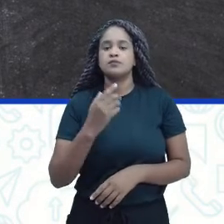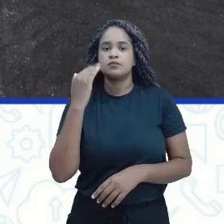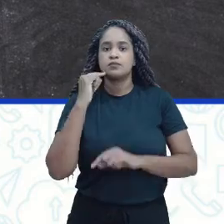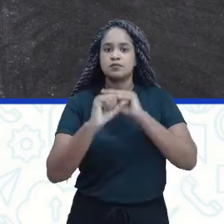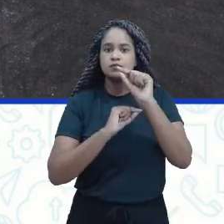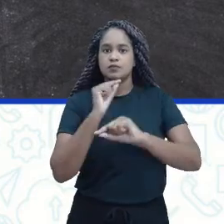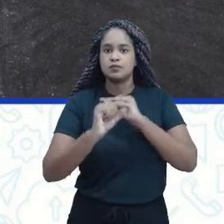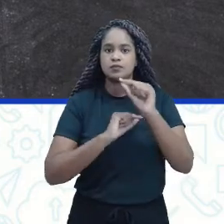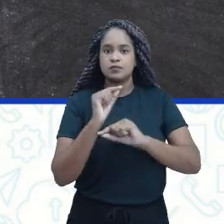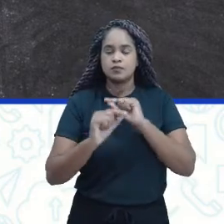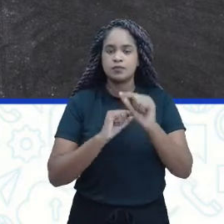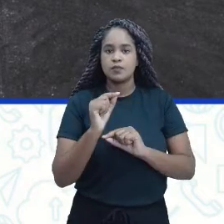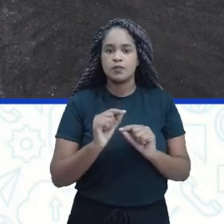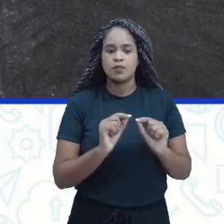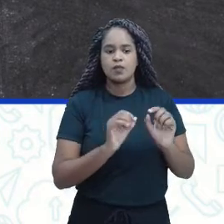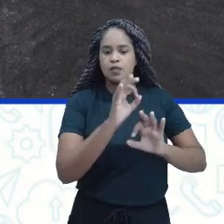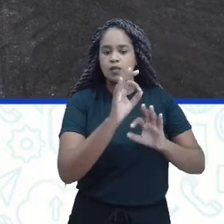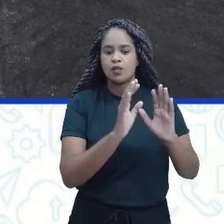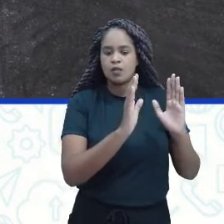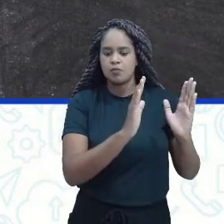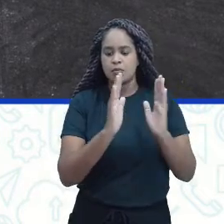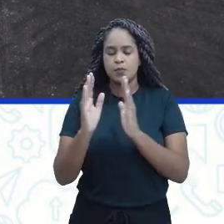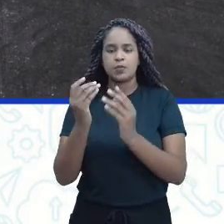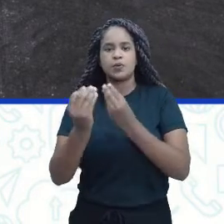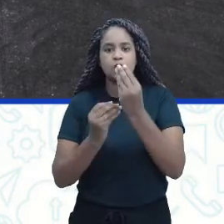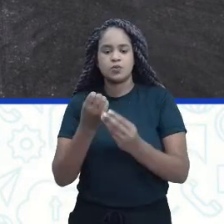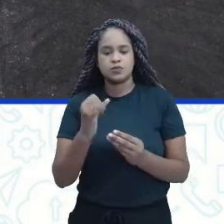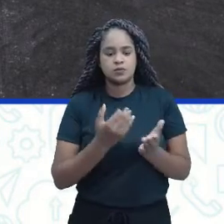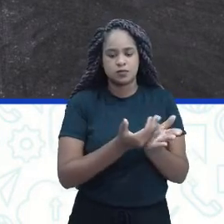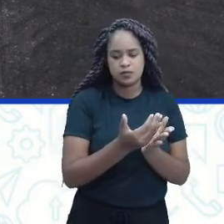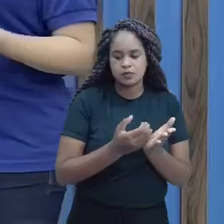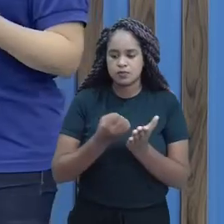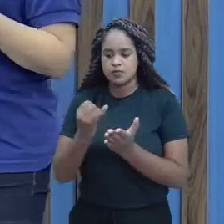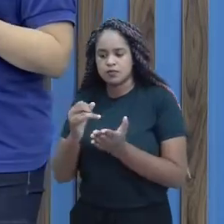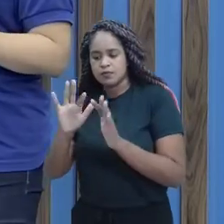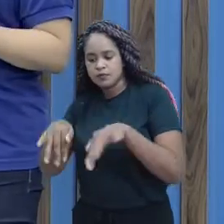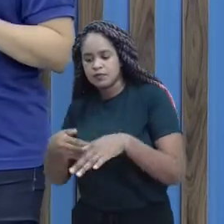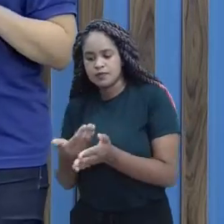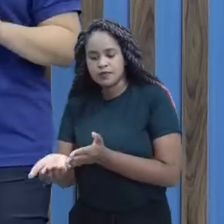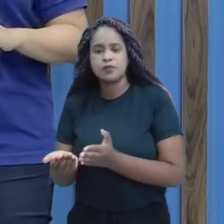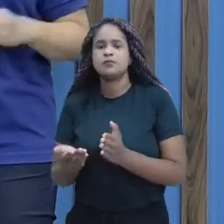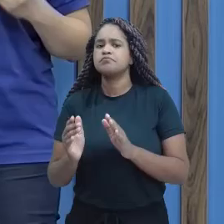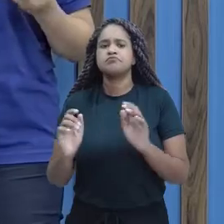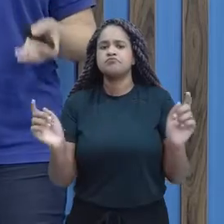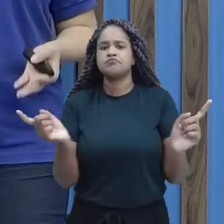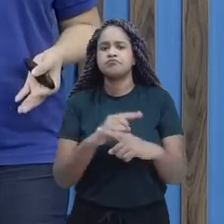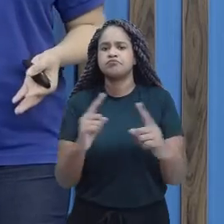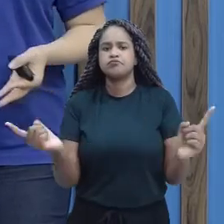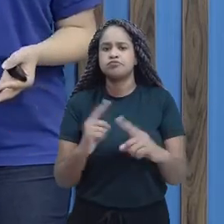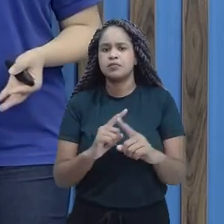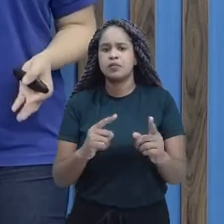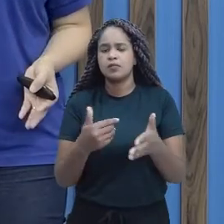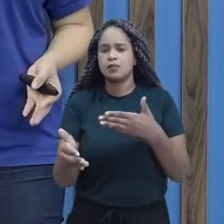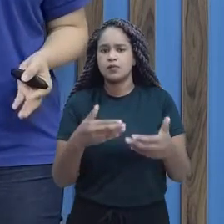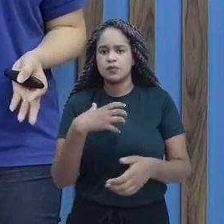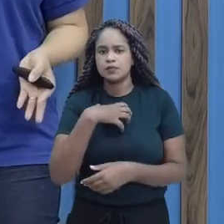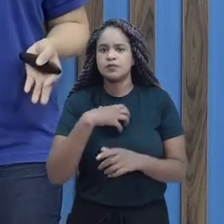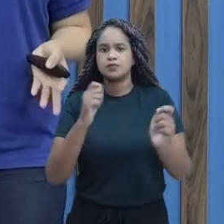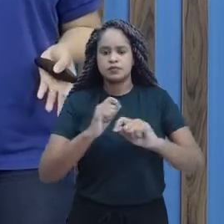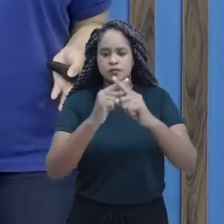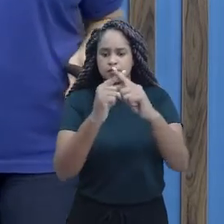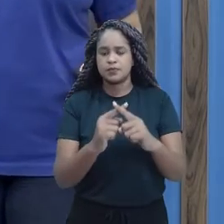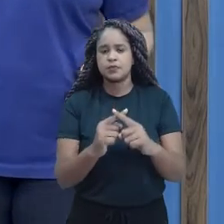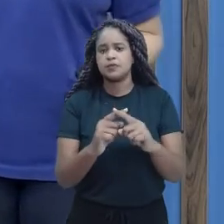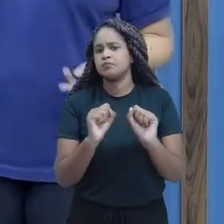dos fatores não altera o produto, então a gente pode fazer inicialmente os números decimais e depois multiplicar com o valor inicial